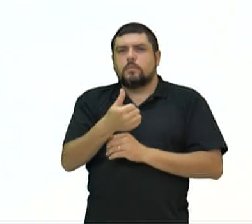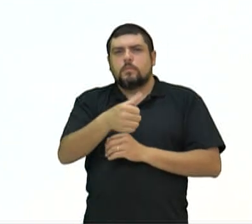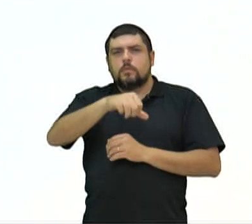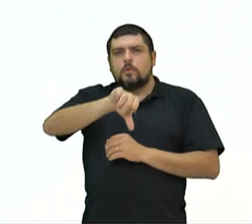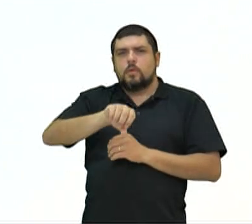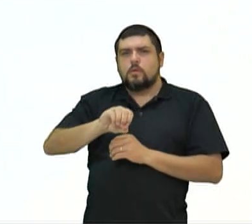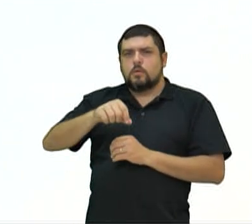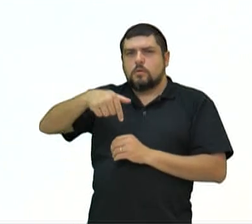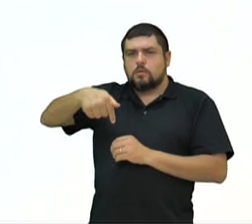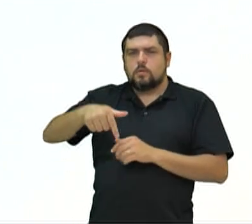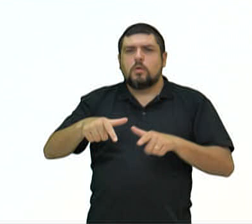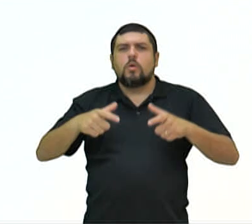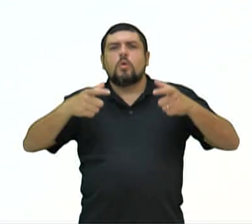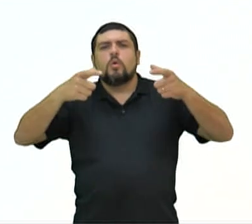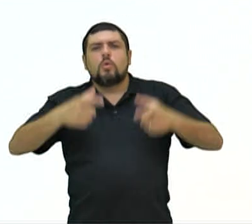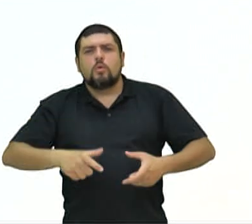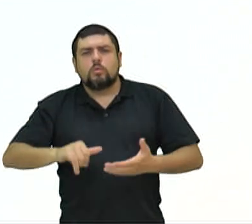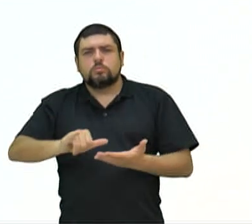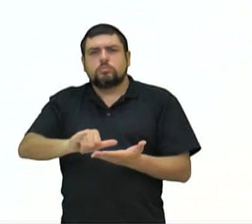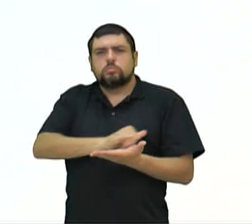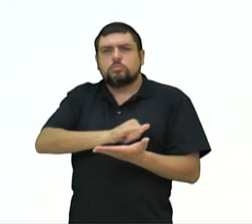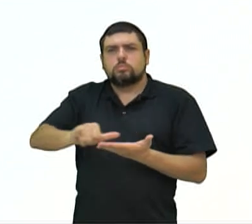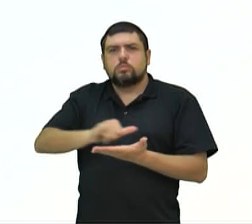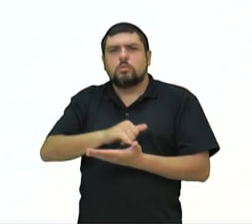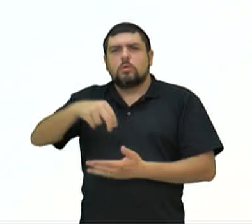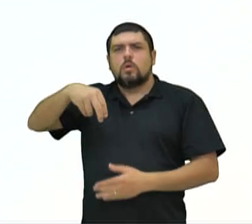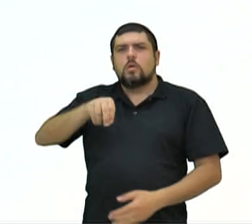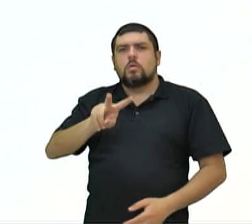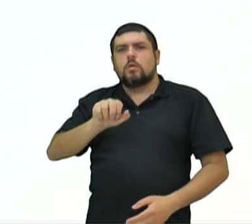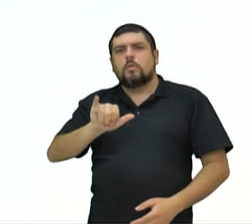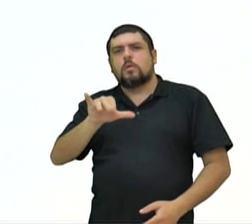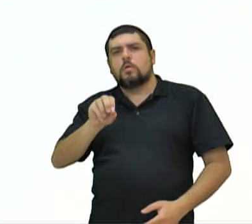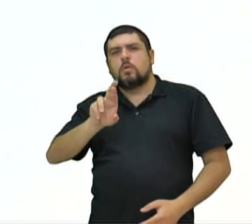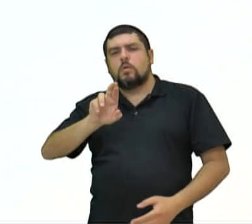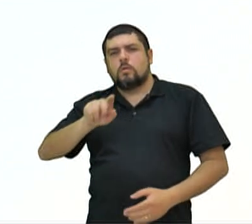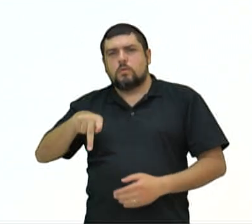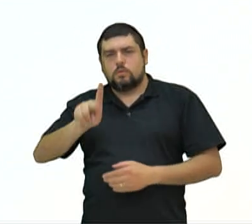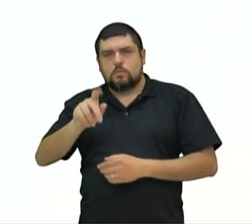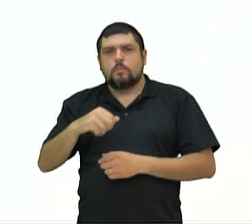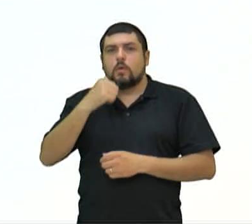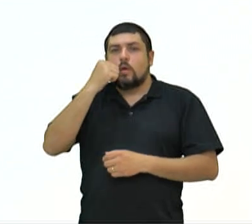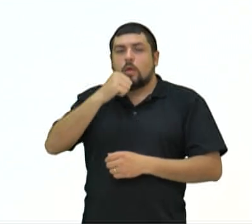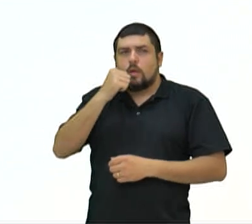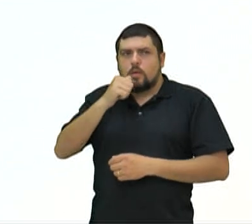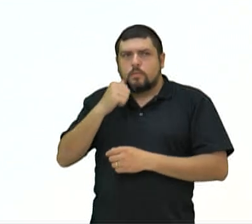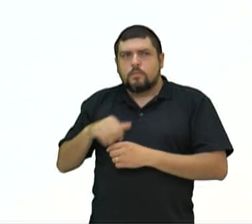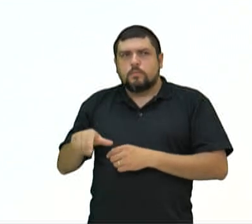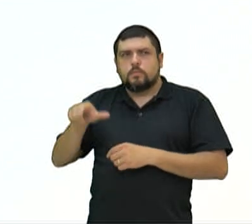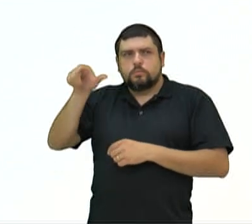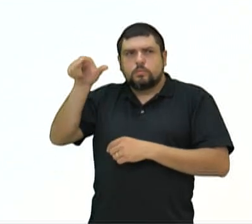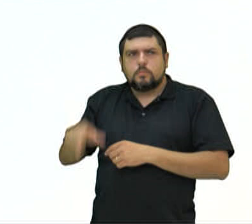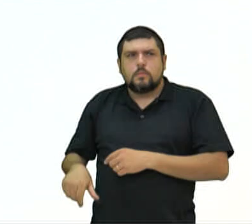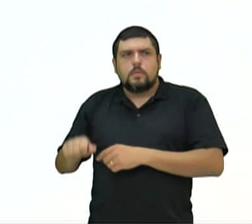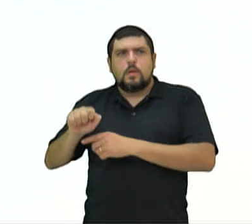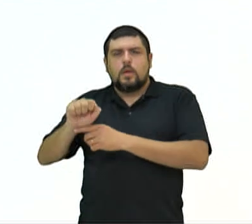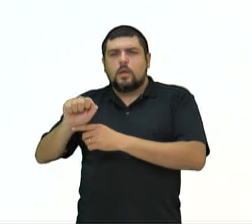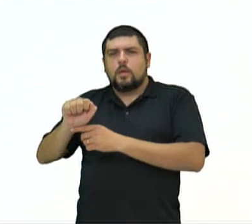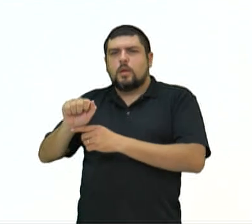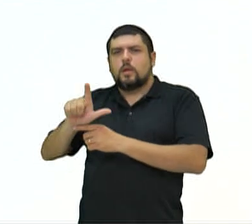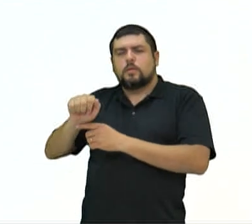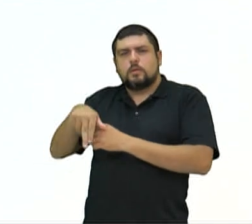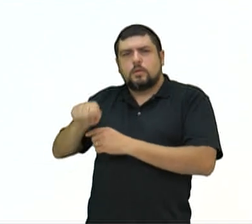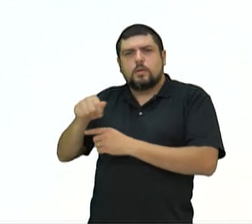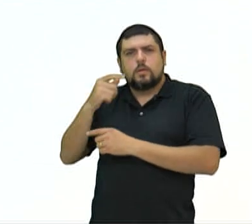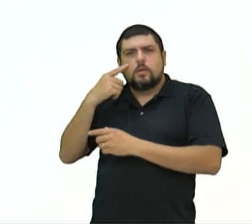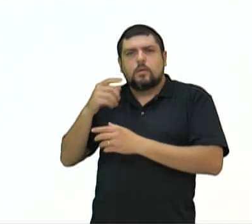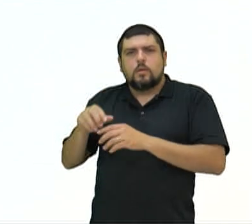A australiana Annette Kellerman se apresentou no New York Hippodrome dentro de